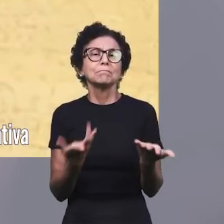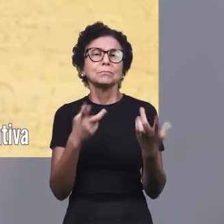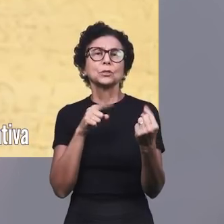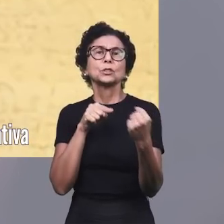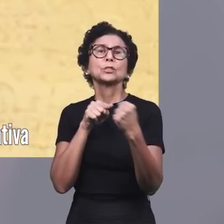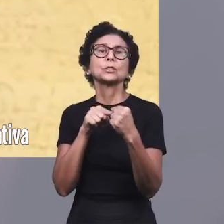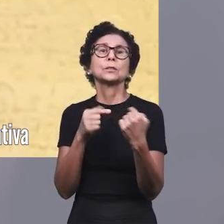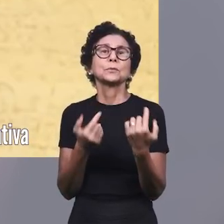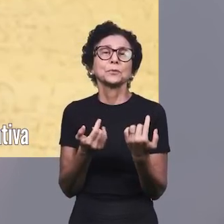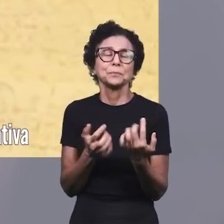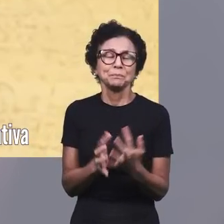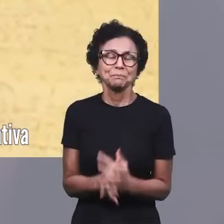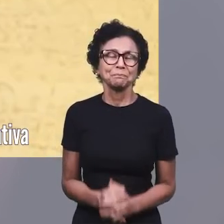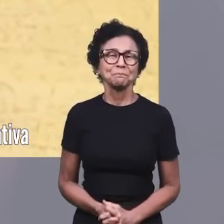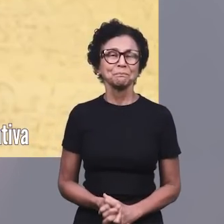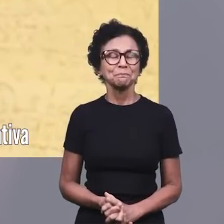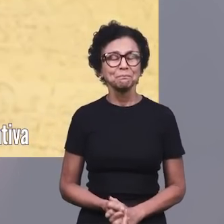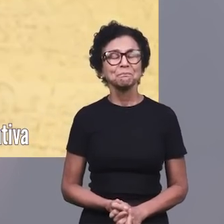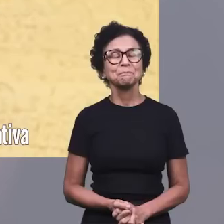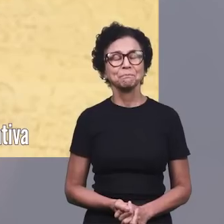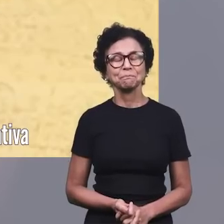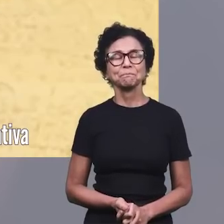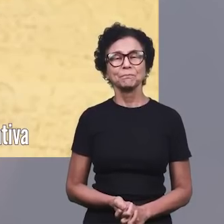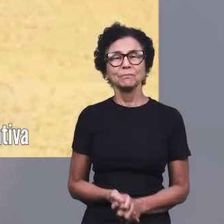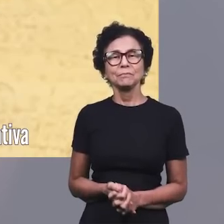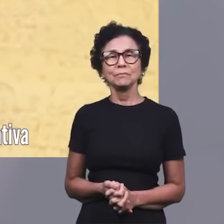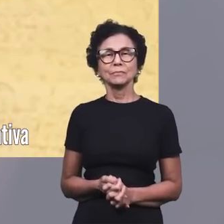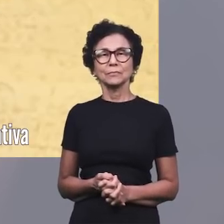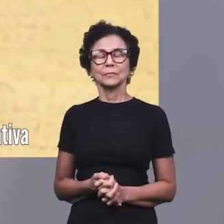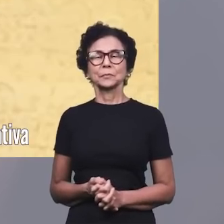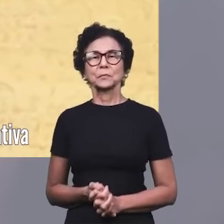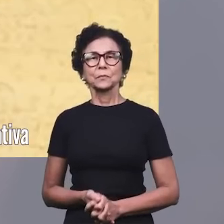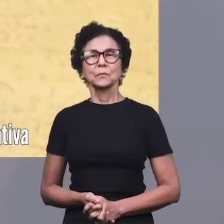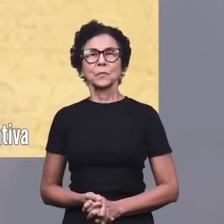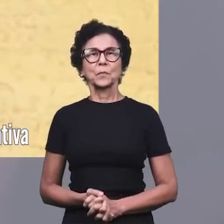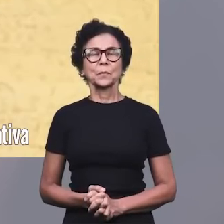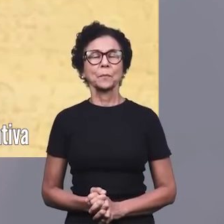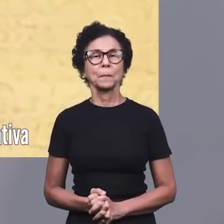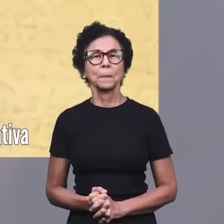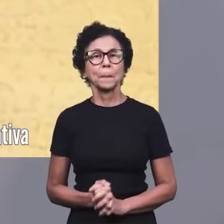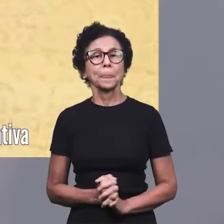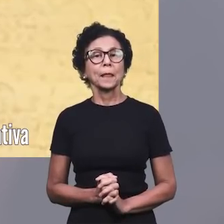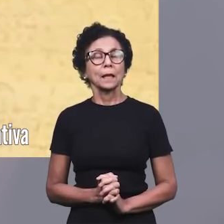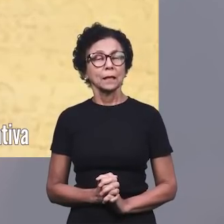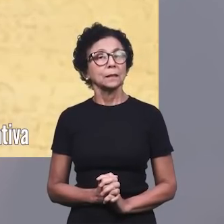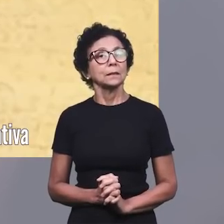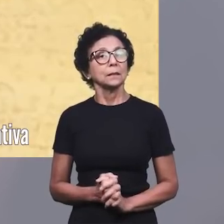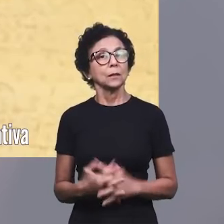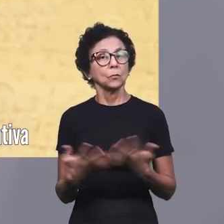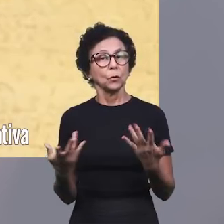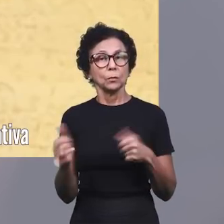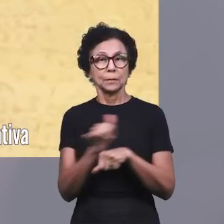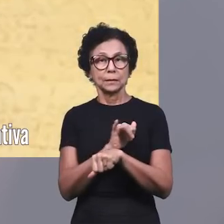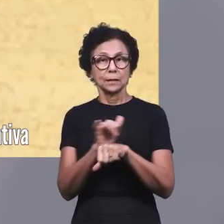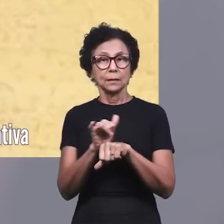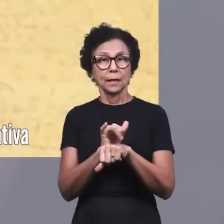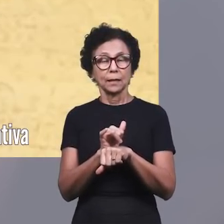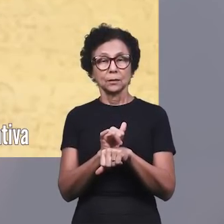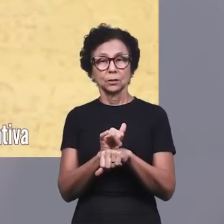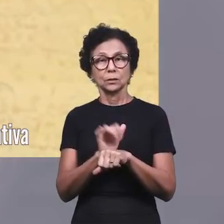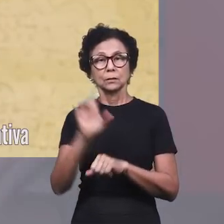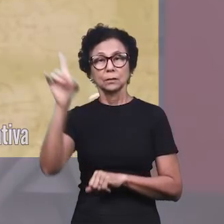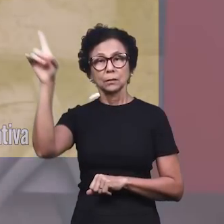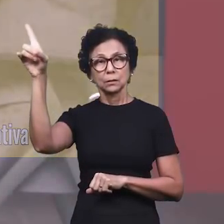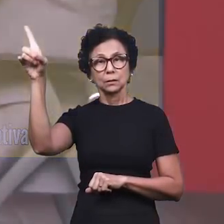isso aí? Isso mesmo, né? Tudo que nós vemos foi a maneira que Deus encontrou para voltar a falar com o homem. Como